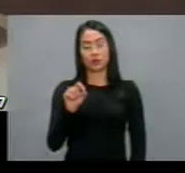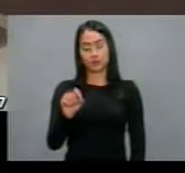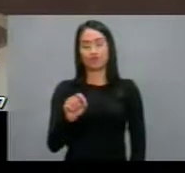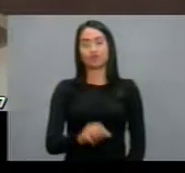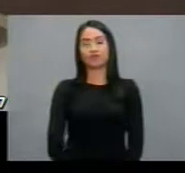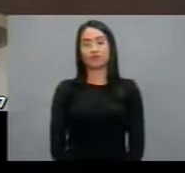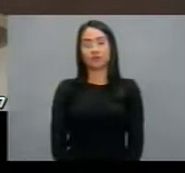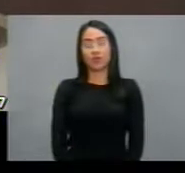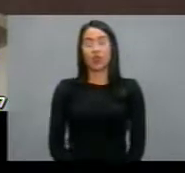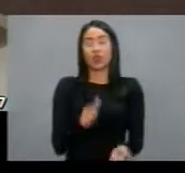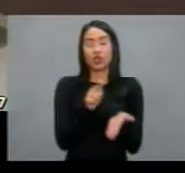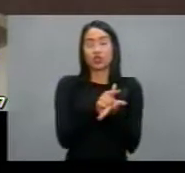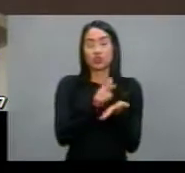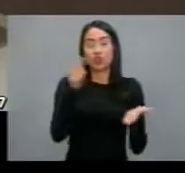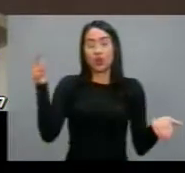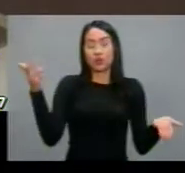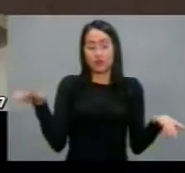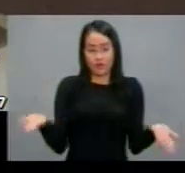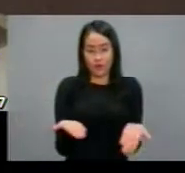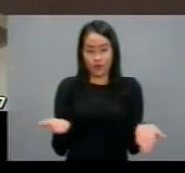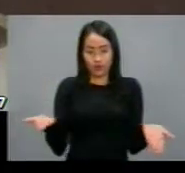porque os jornais de hoje,